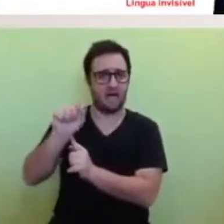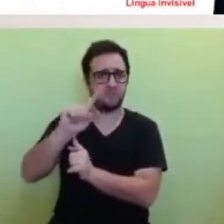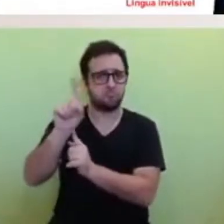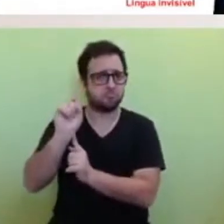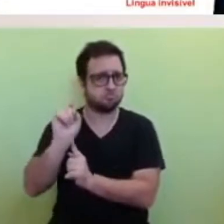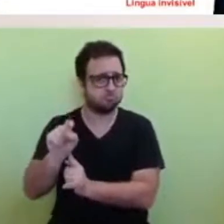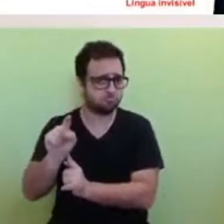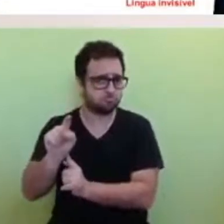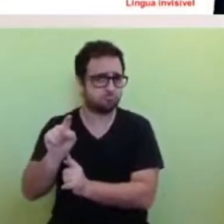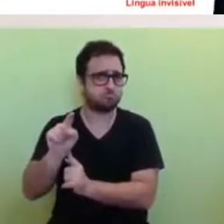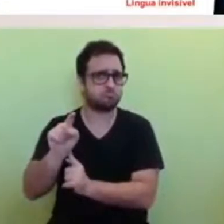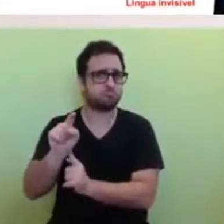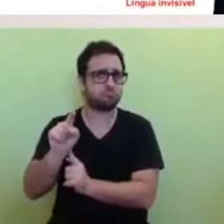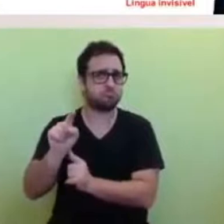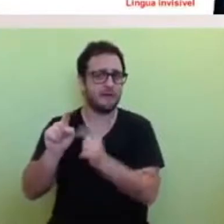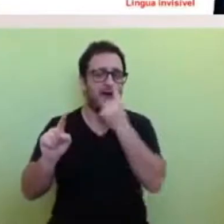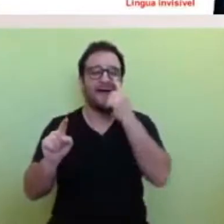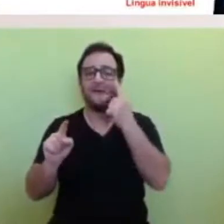língua vocal.